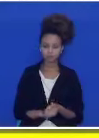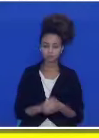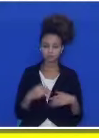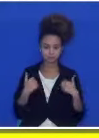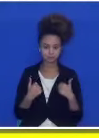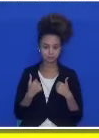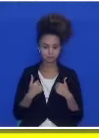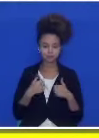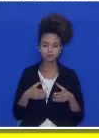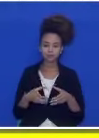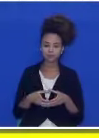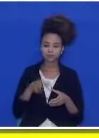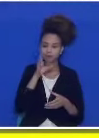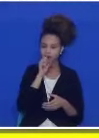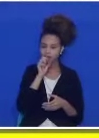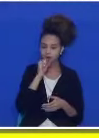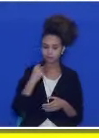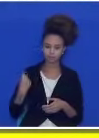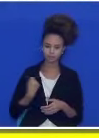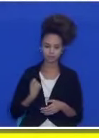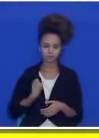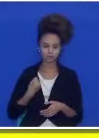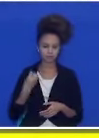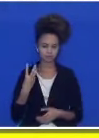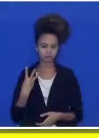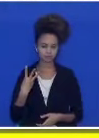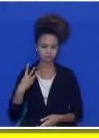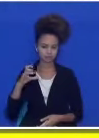Muito bem, bola laranja número 39.